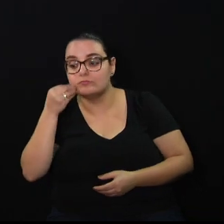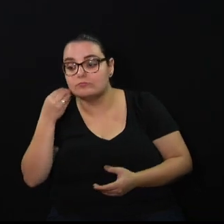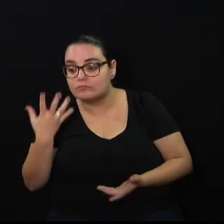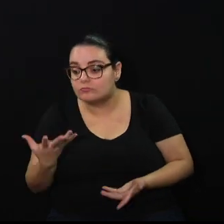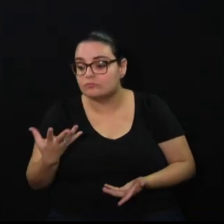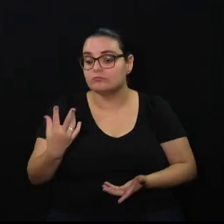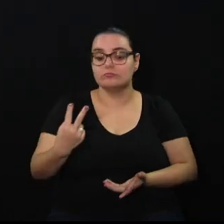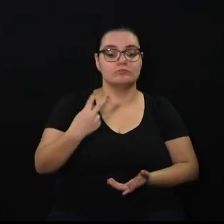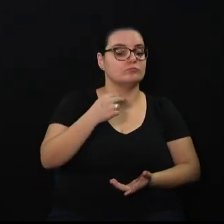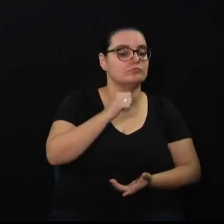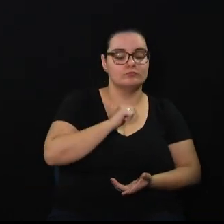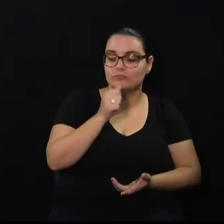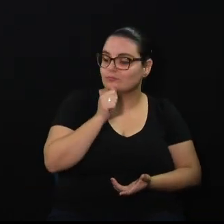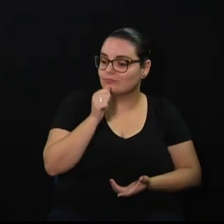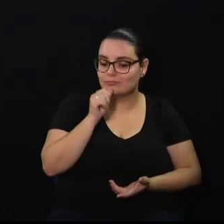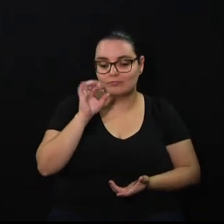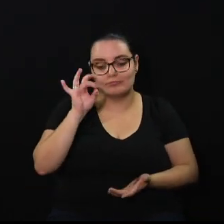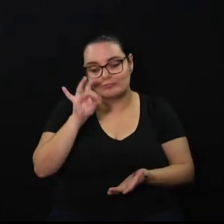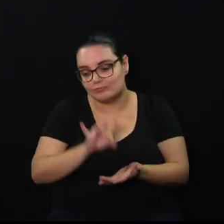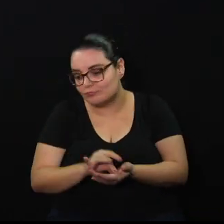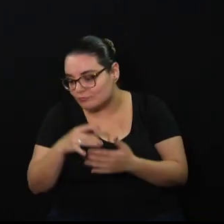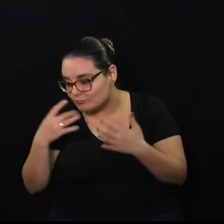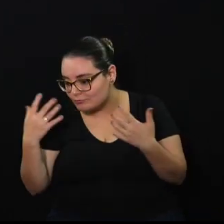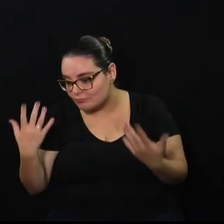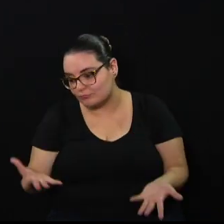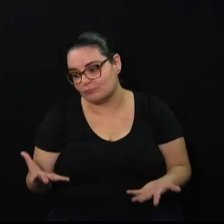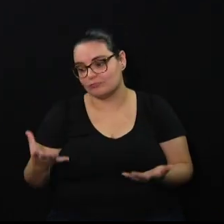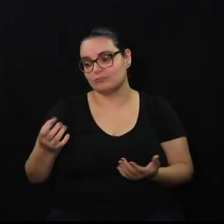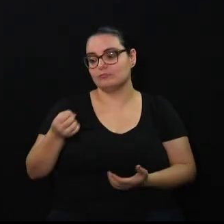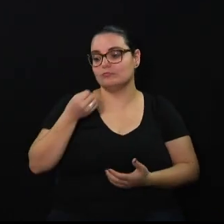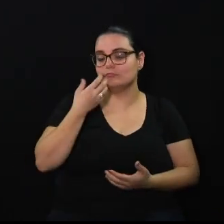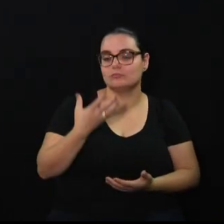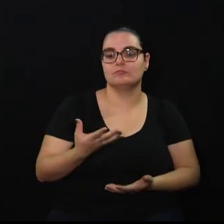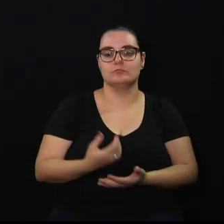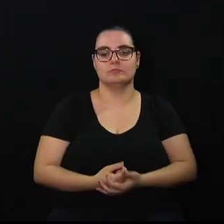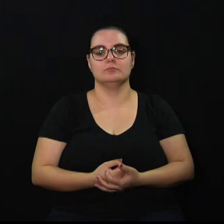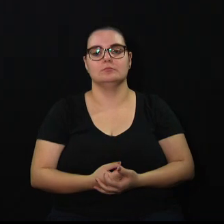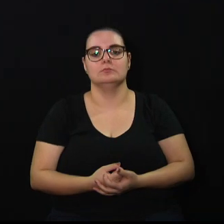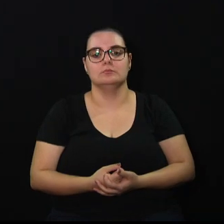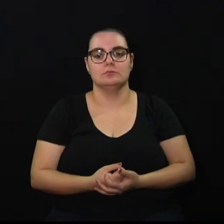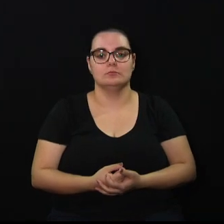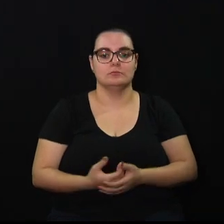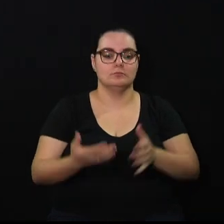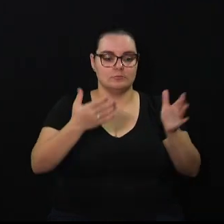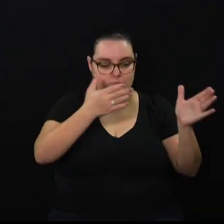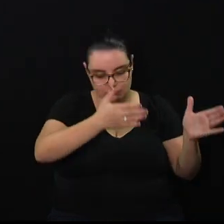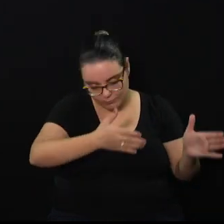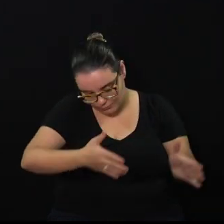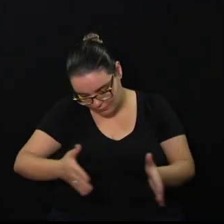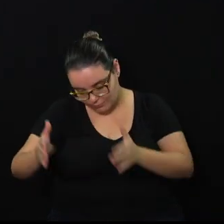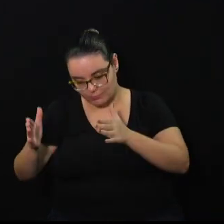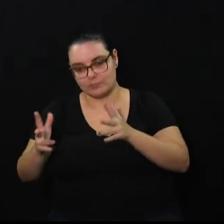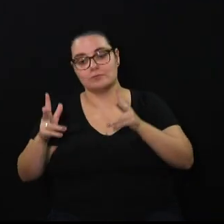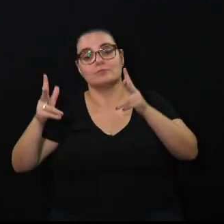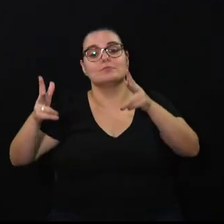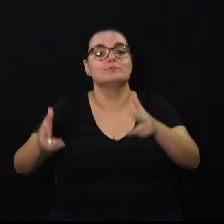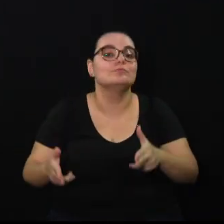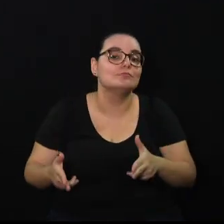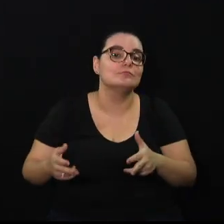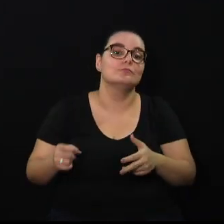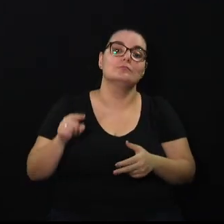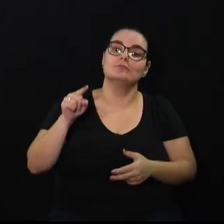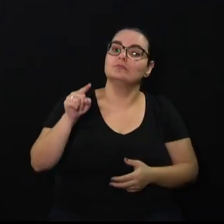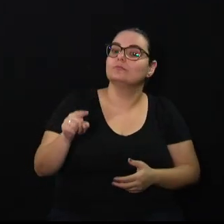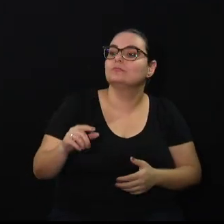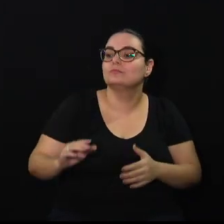eles a gente vai tem uma seção várias sessões por mês depois de um tempo eles barros olha você já